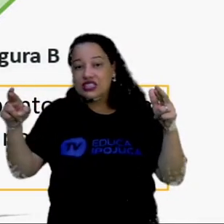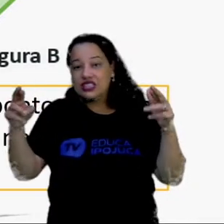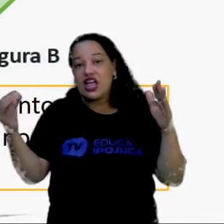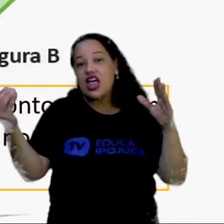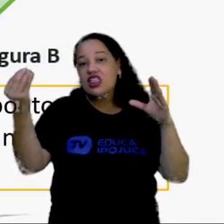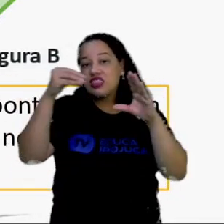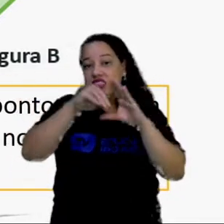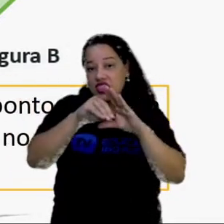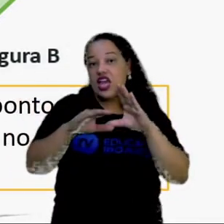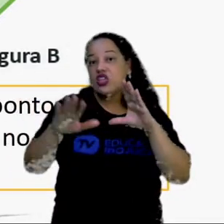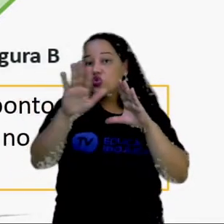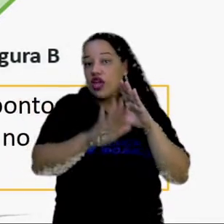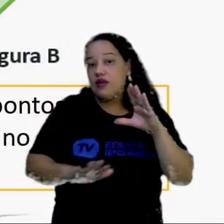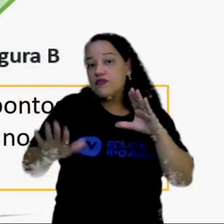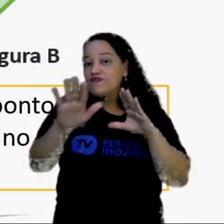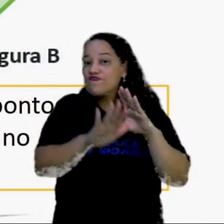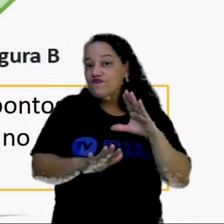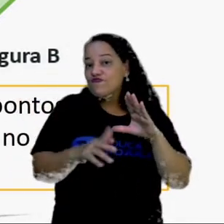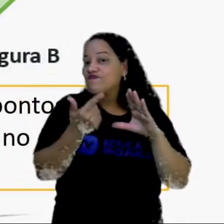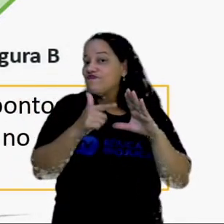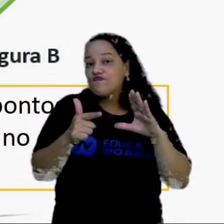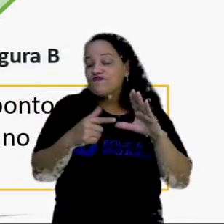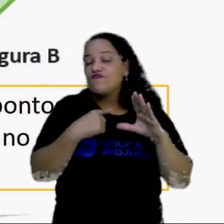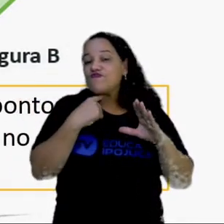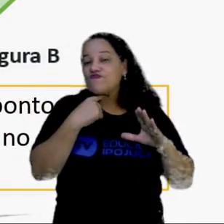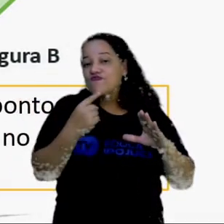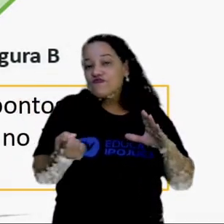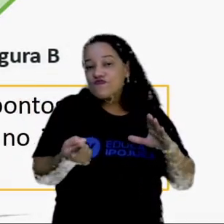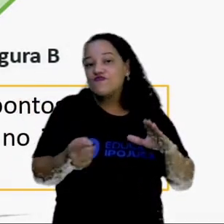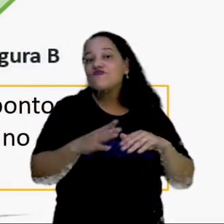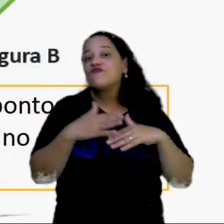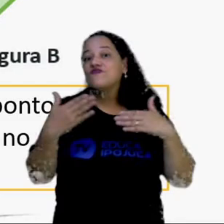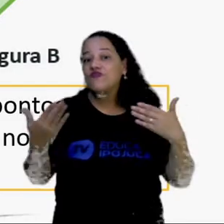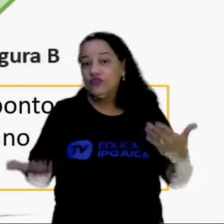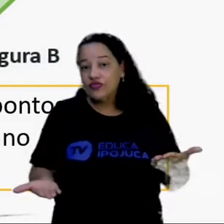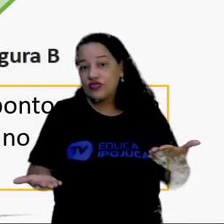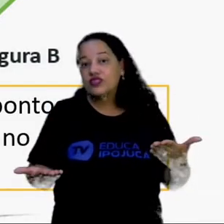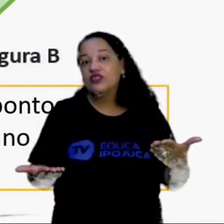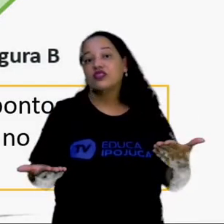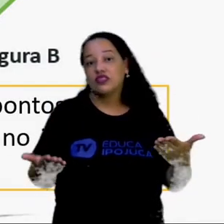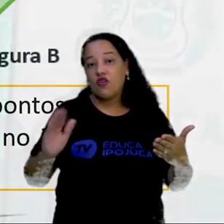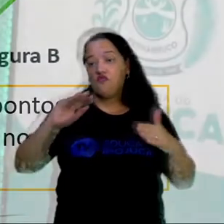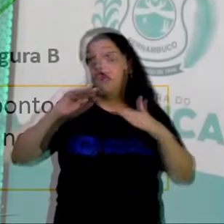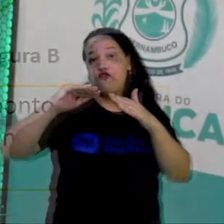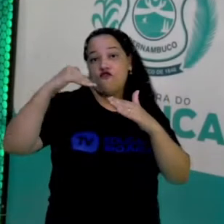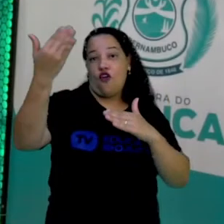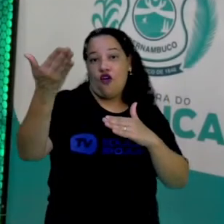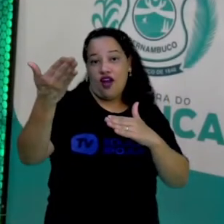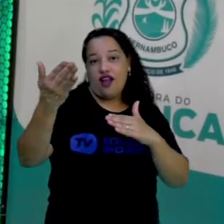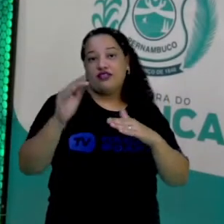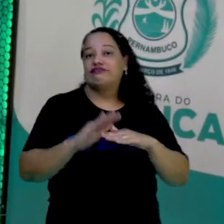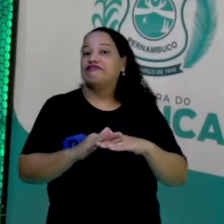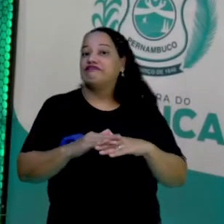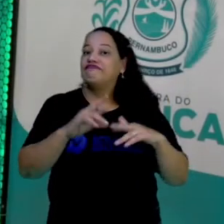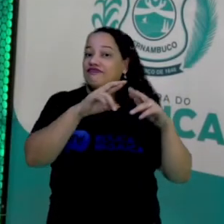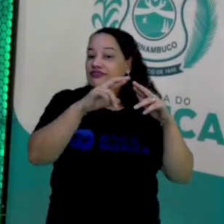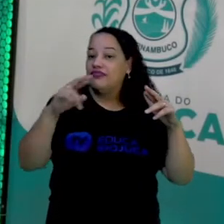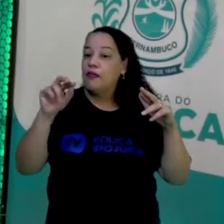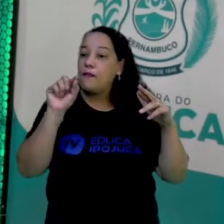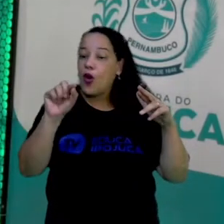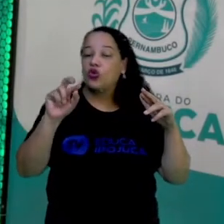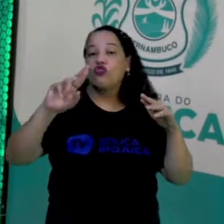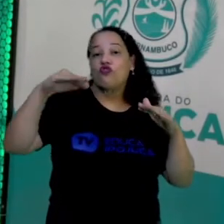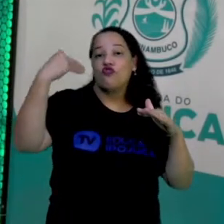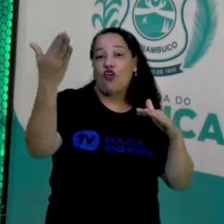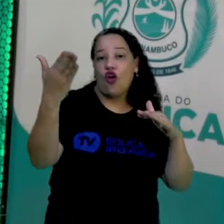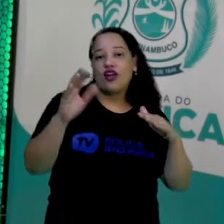deste polígono da figura B. Alguns pontos estão no exterior, estão fora. Então,